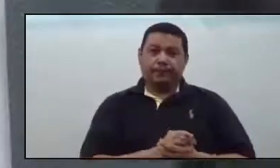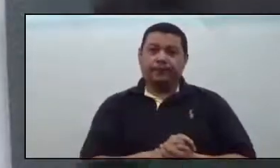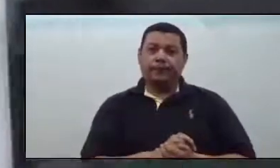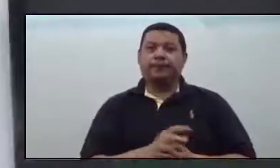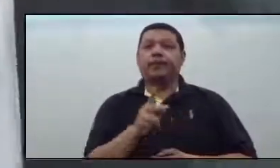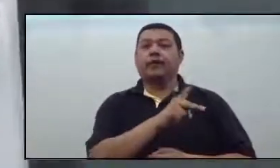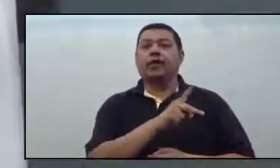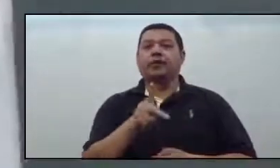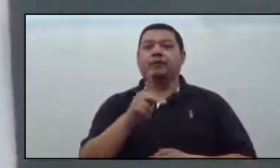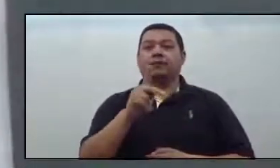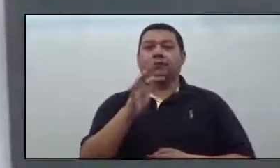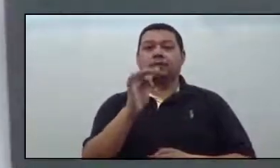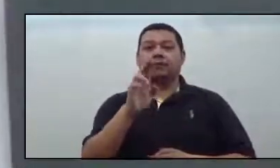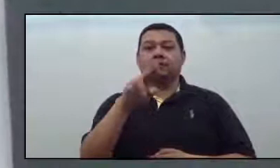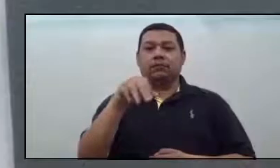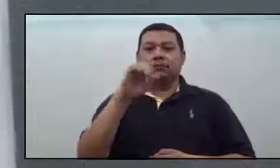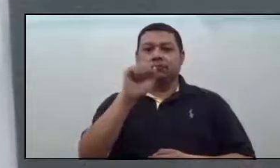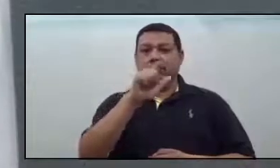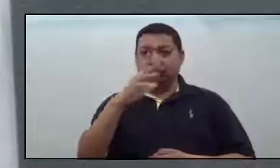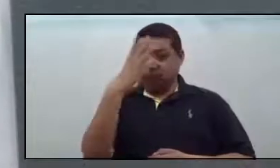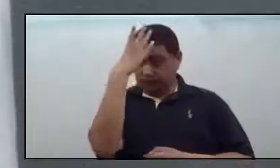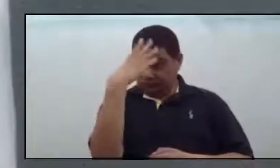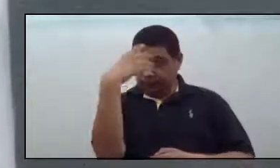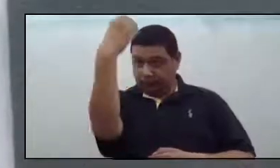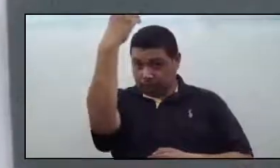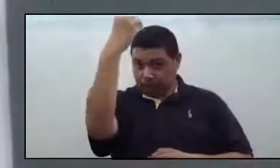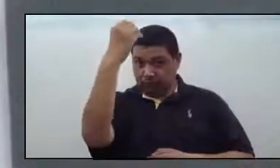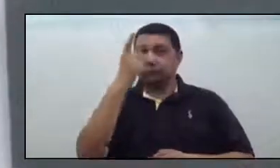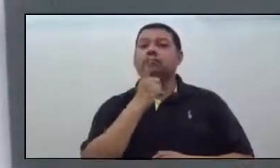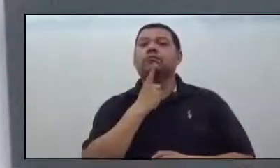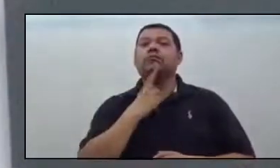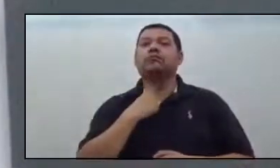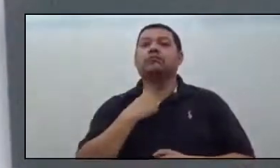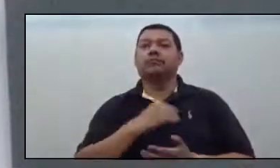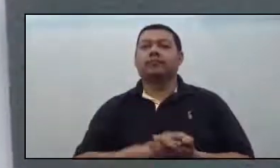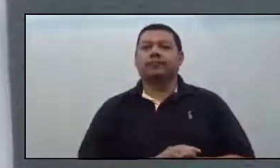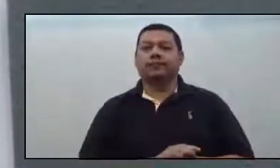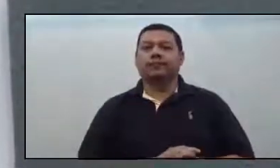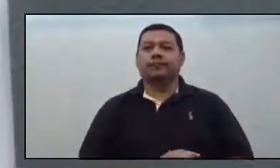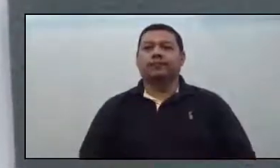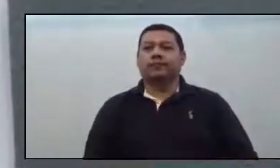presidente da Funcal, Pedro Rabelo, pela iniciativa.